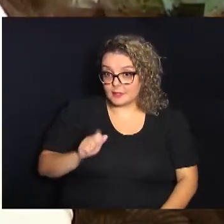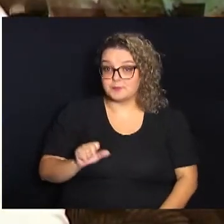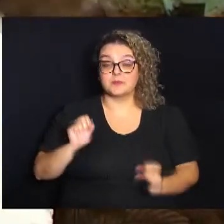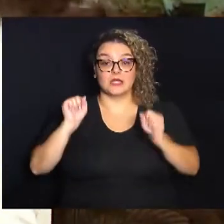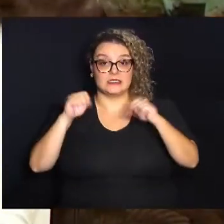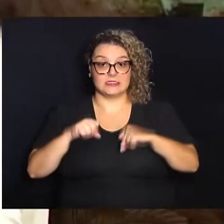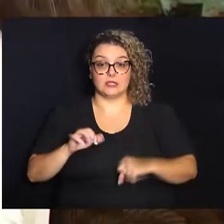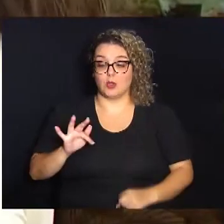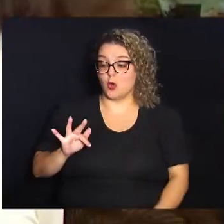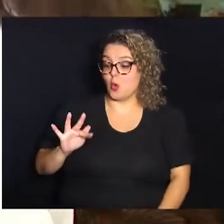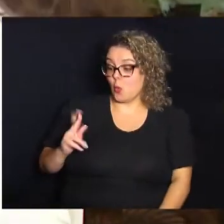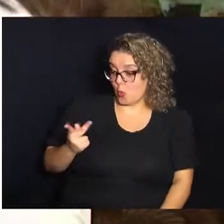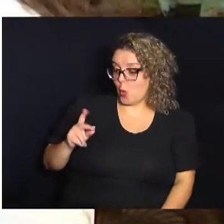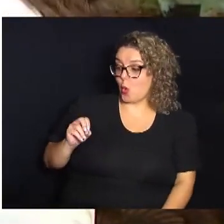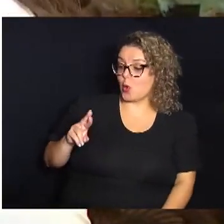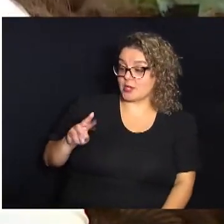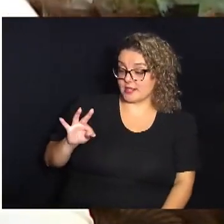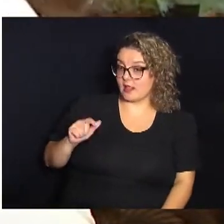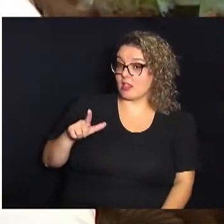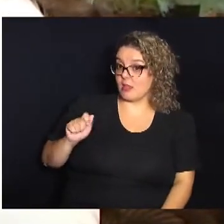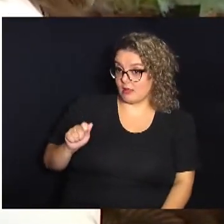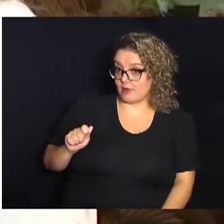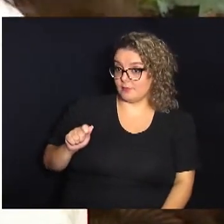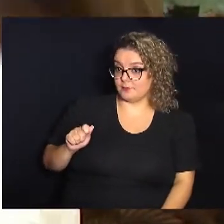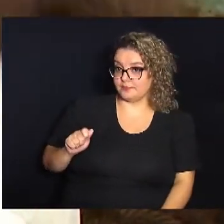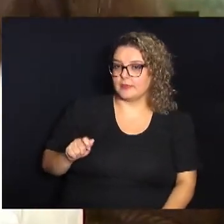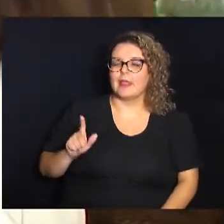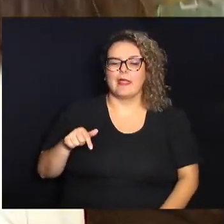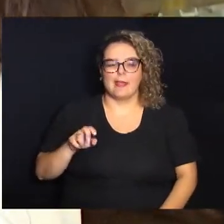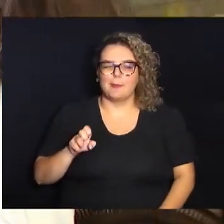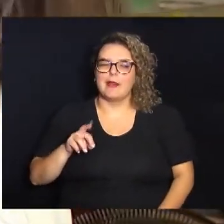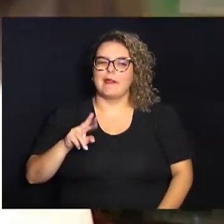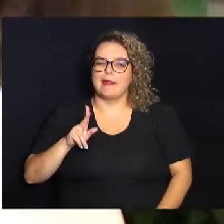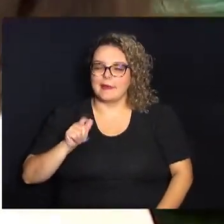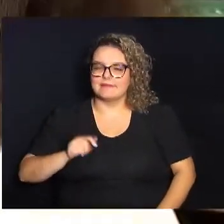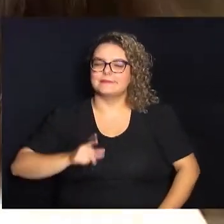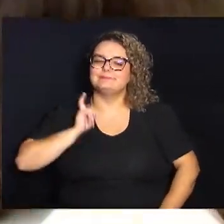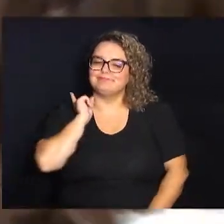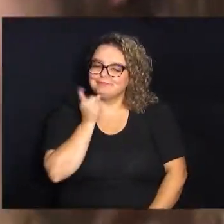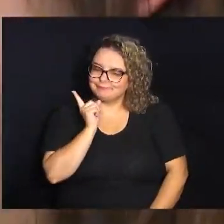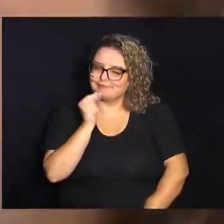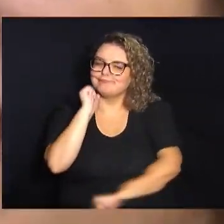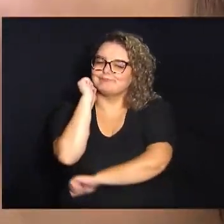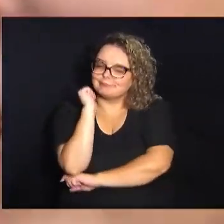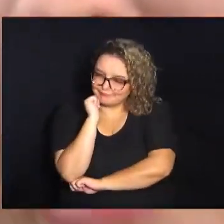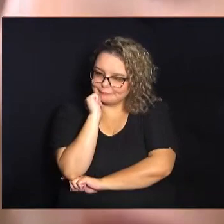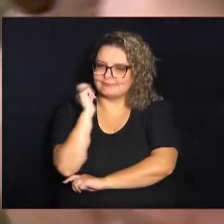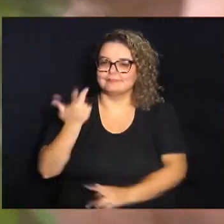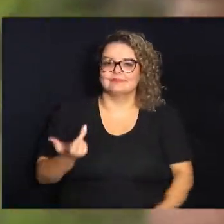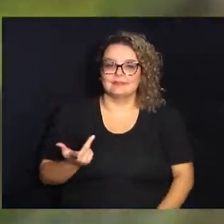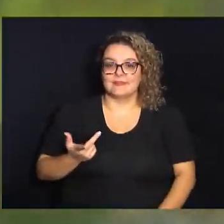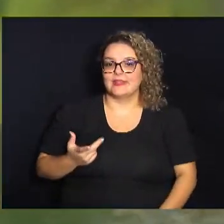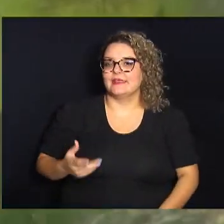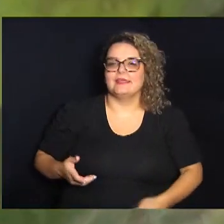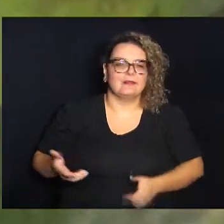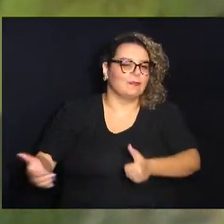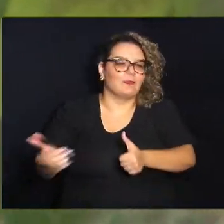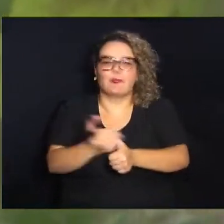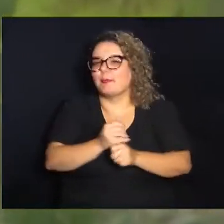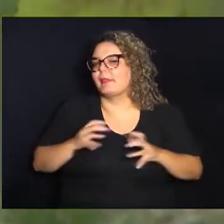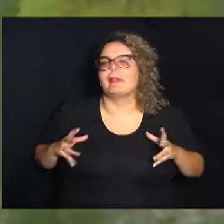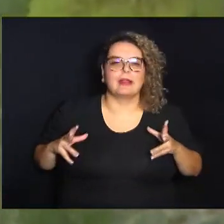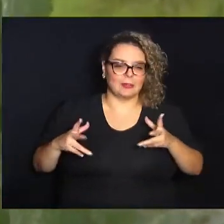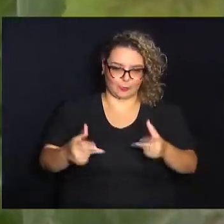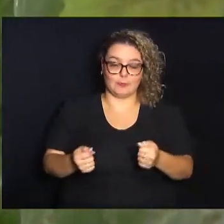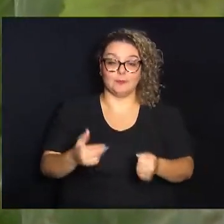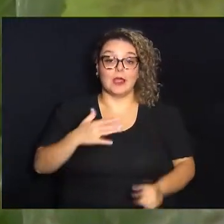hortelã, eu falo que é uma erva danadinha. É uma plantinha que quer dominar tudo. Então, a